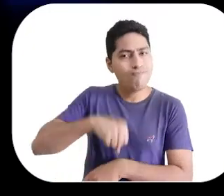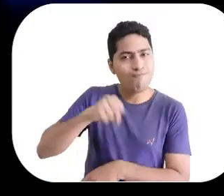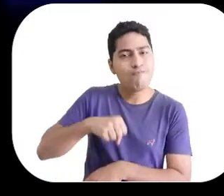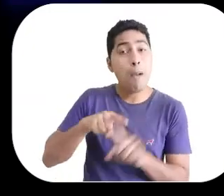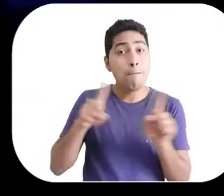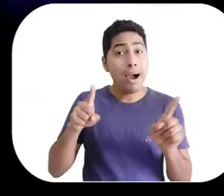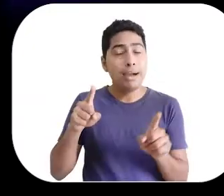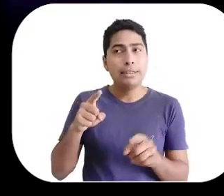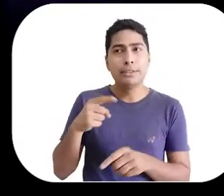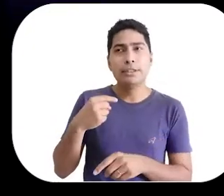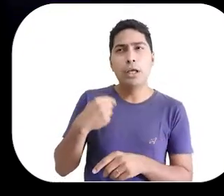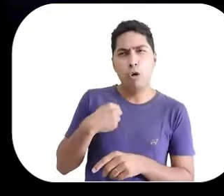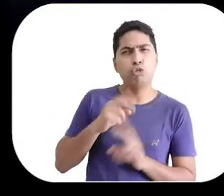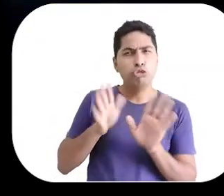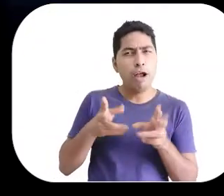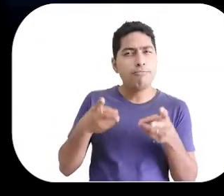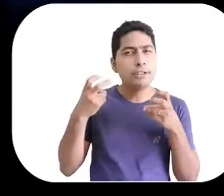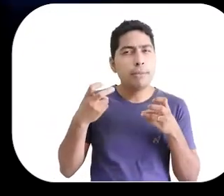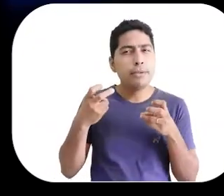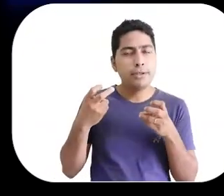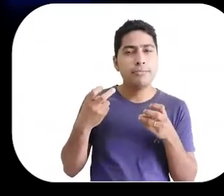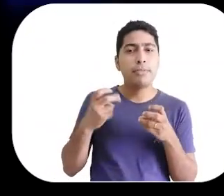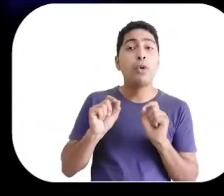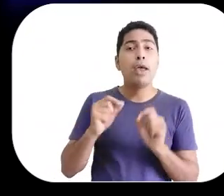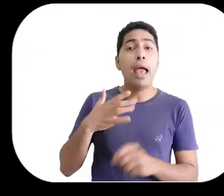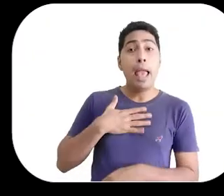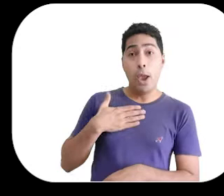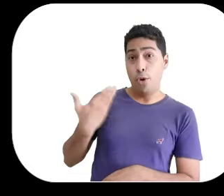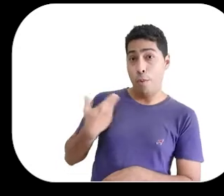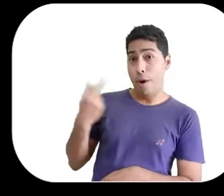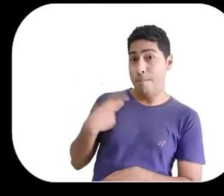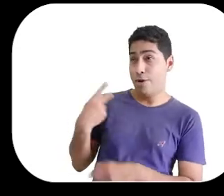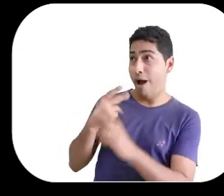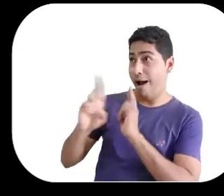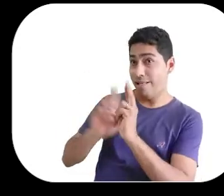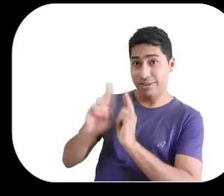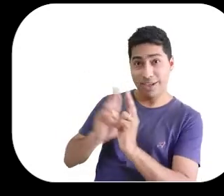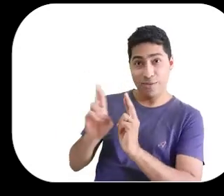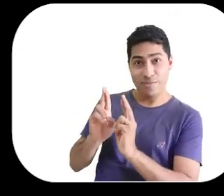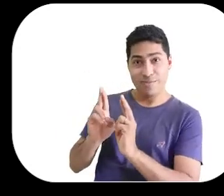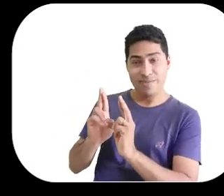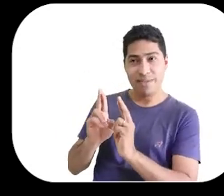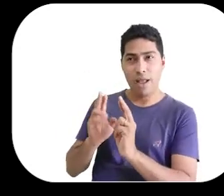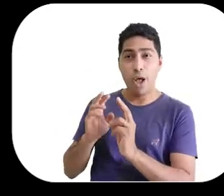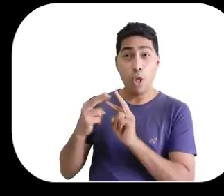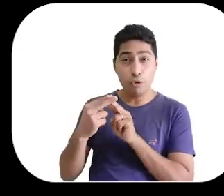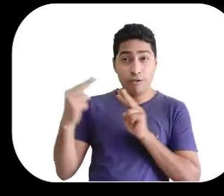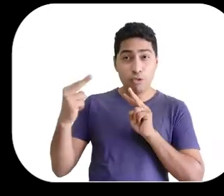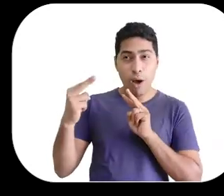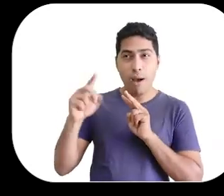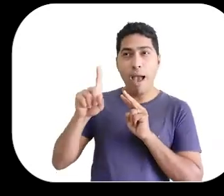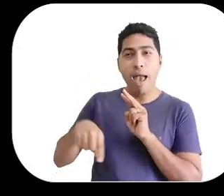mas uma coisa que a gente até descobriu ao longo do processo, a minha relação com o meu companheiro é basicamente, no virtual, se torna